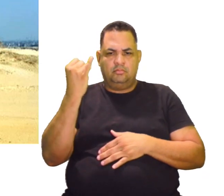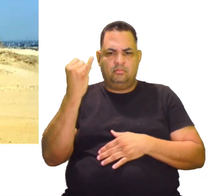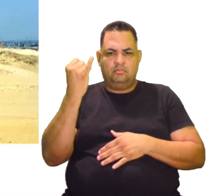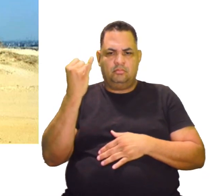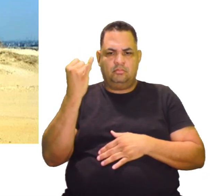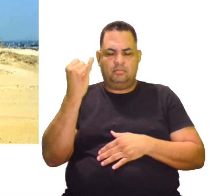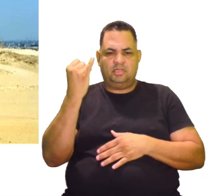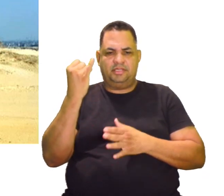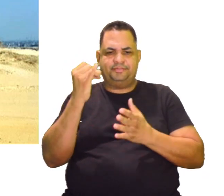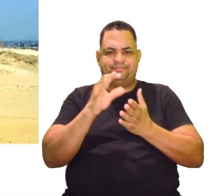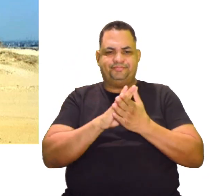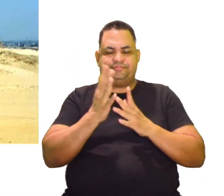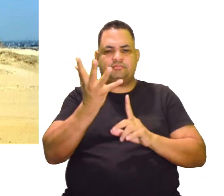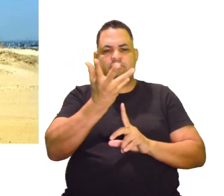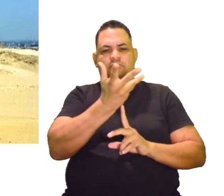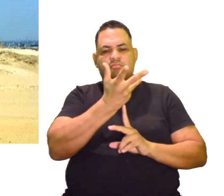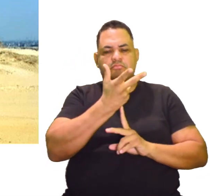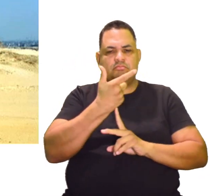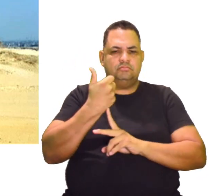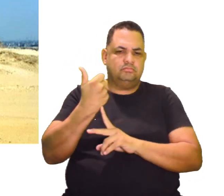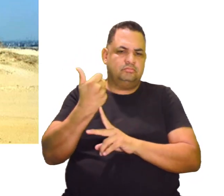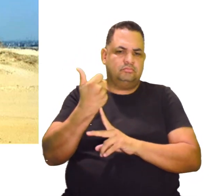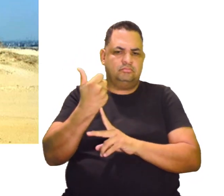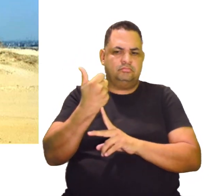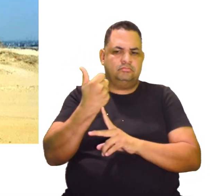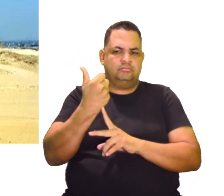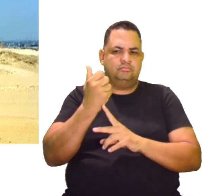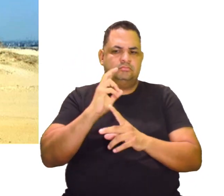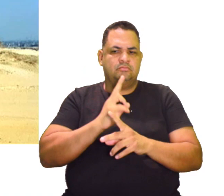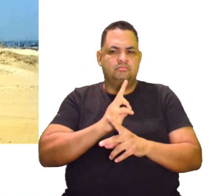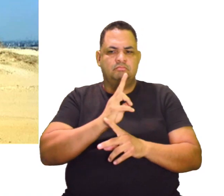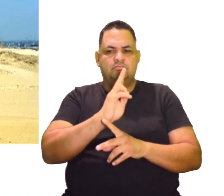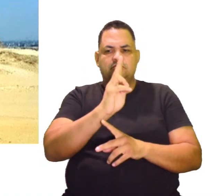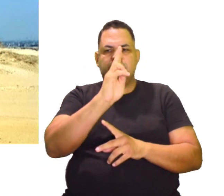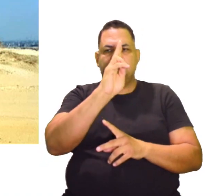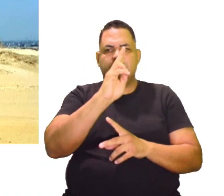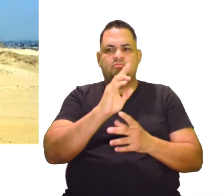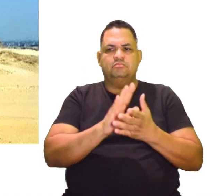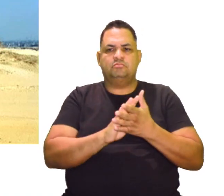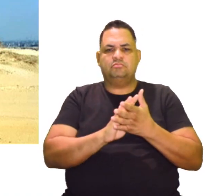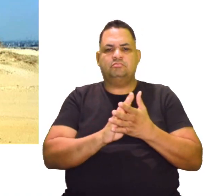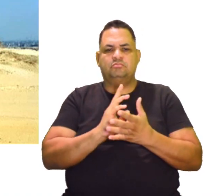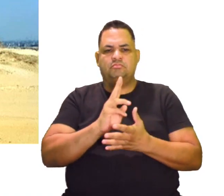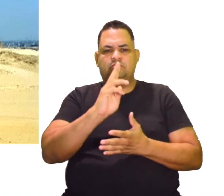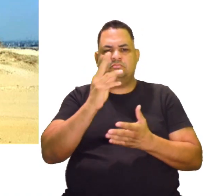que foi uma arte que perpetuou, né? Está